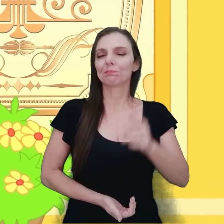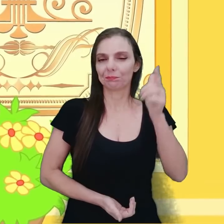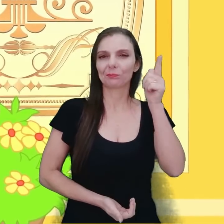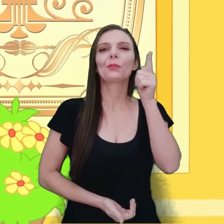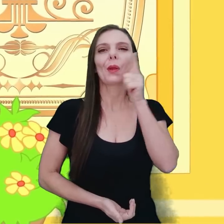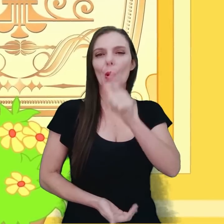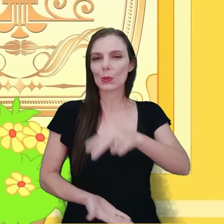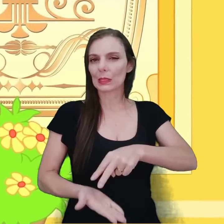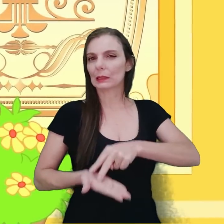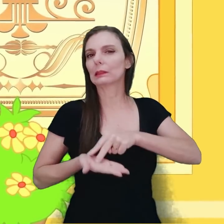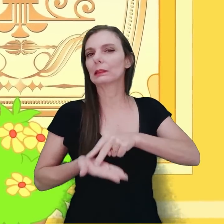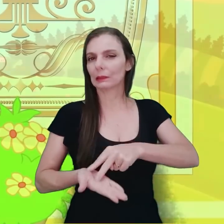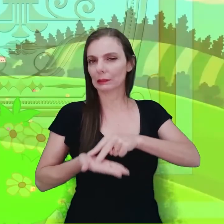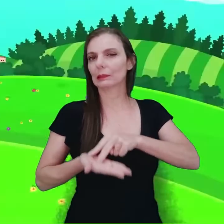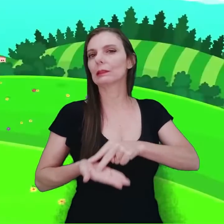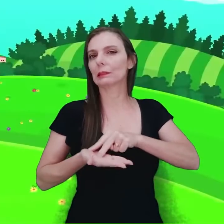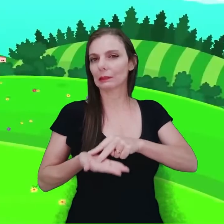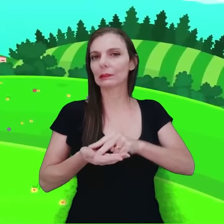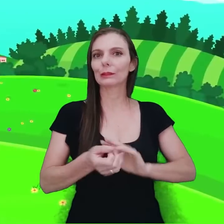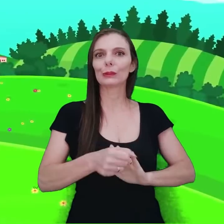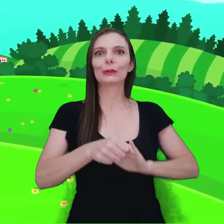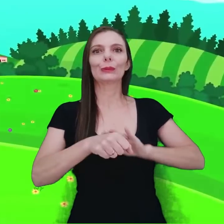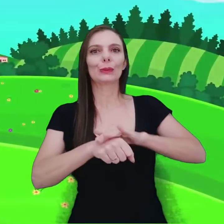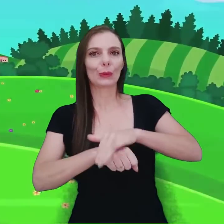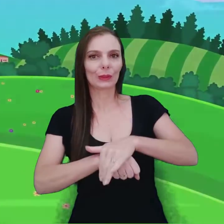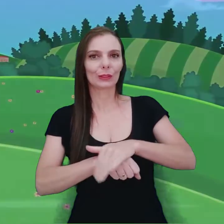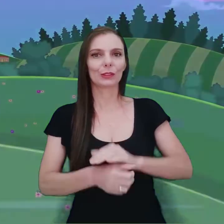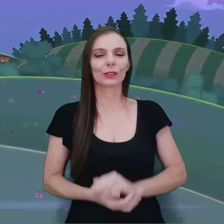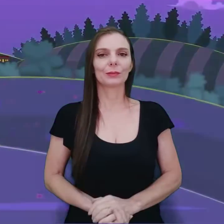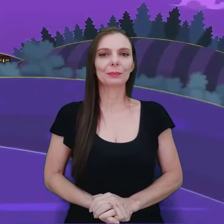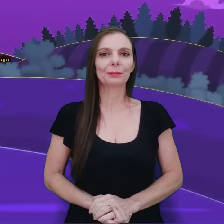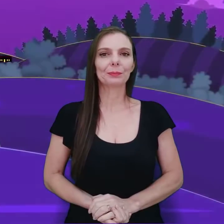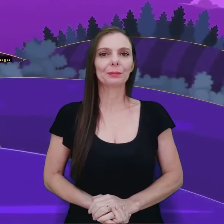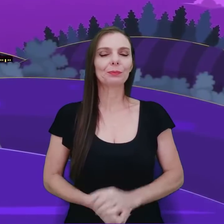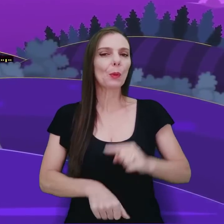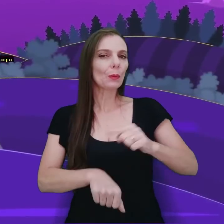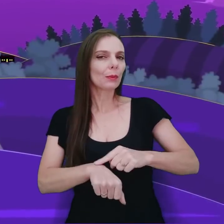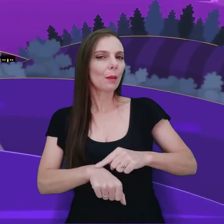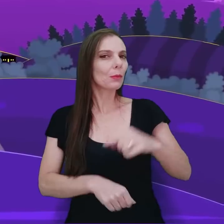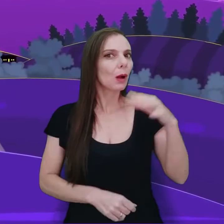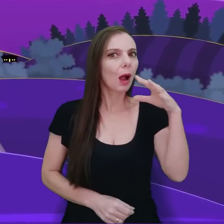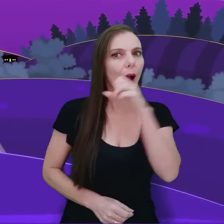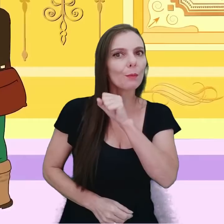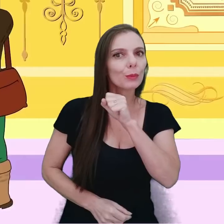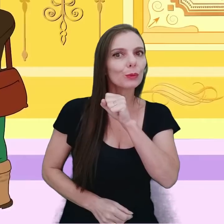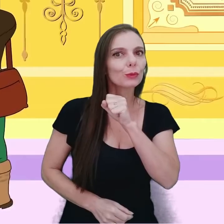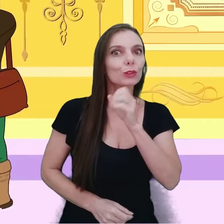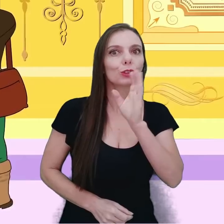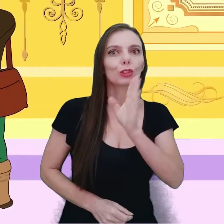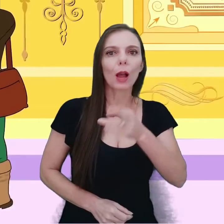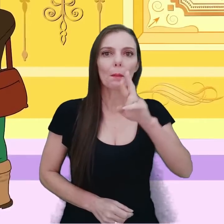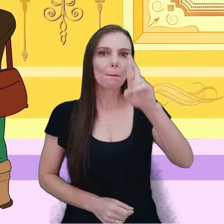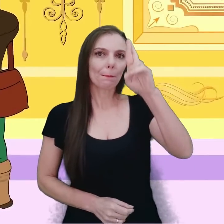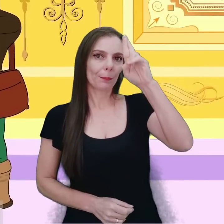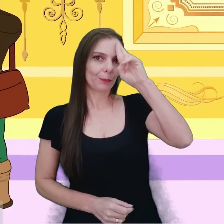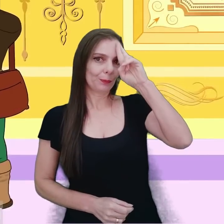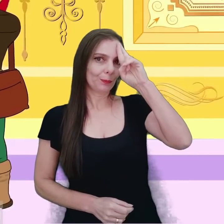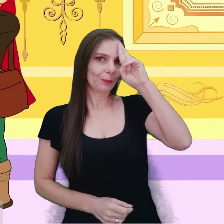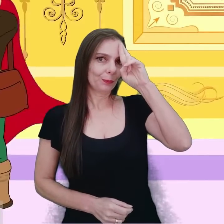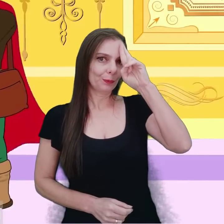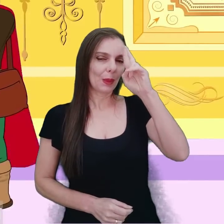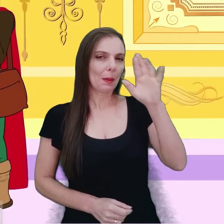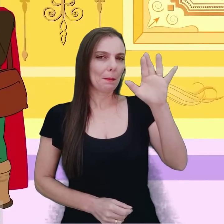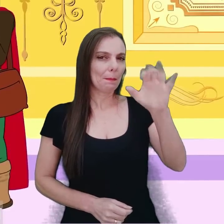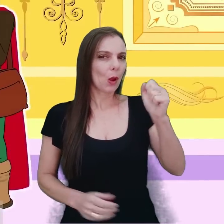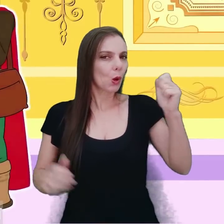então ficou de pé a noite toda. O tempo passou e logo já era meia-noite. Ele